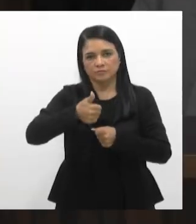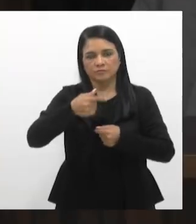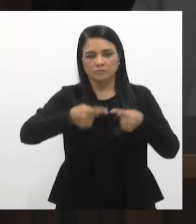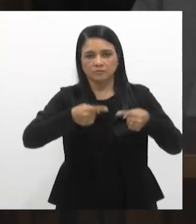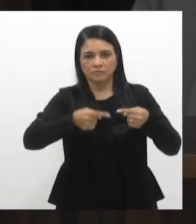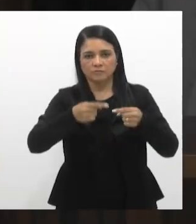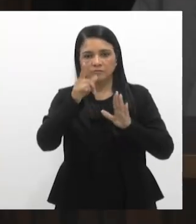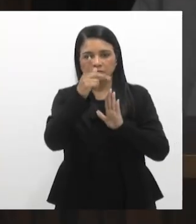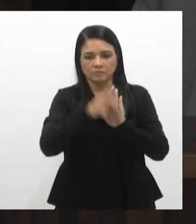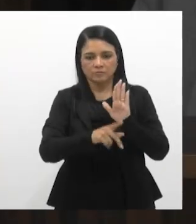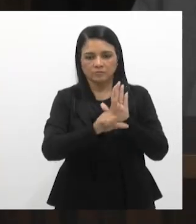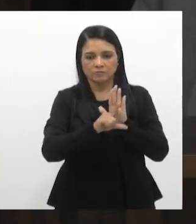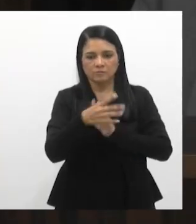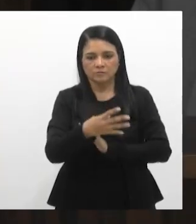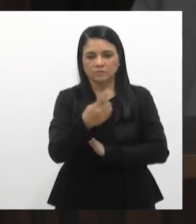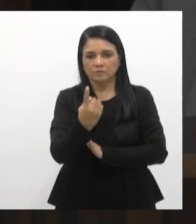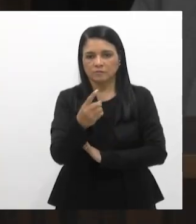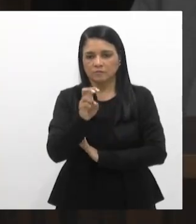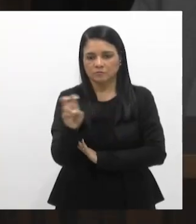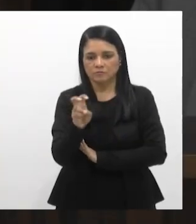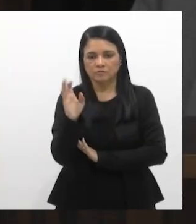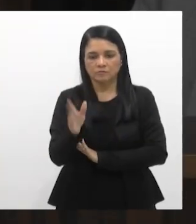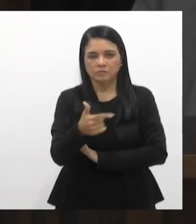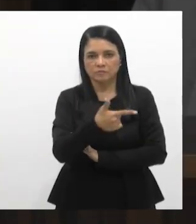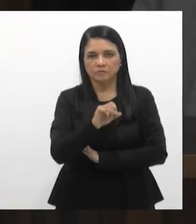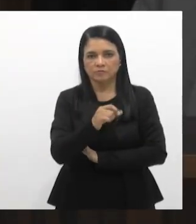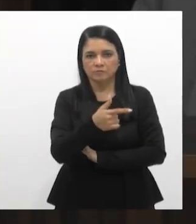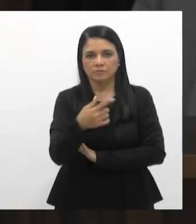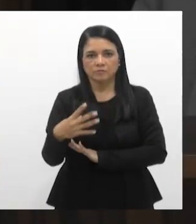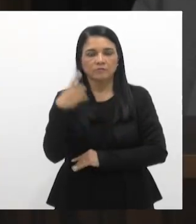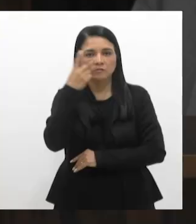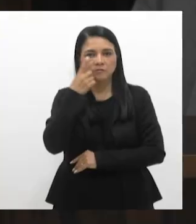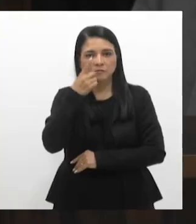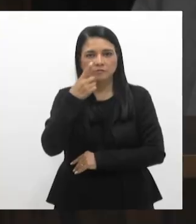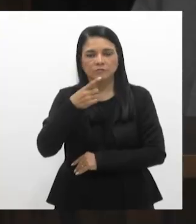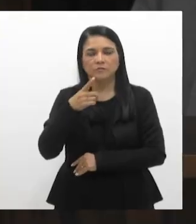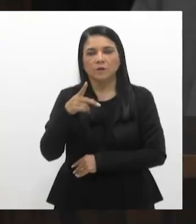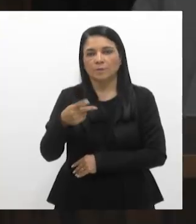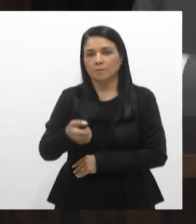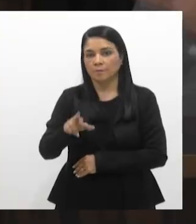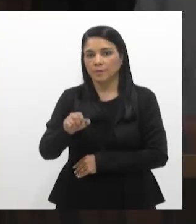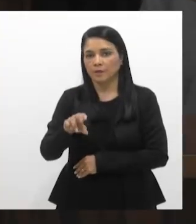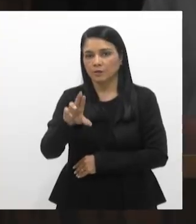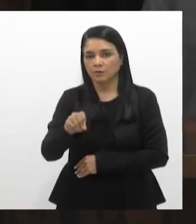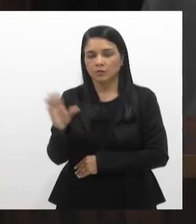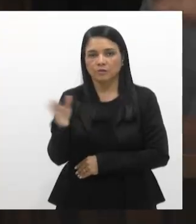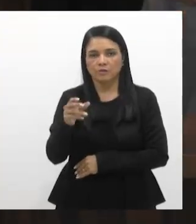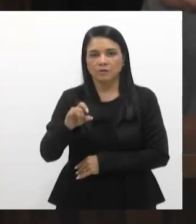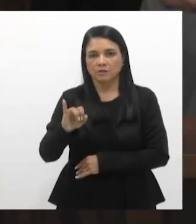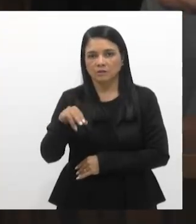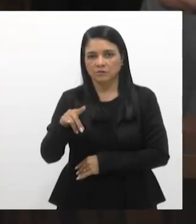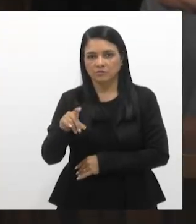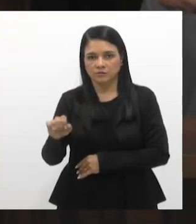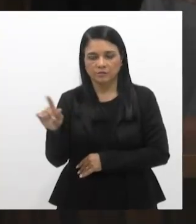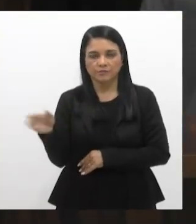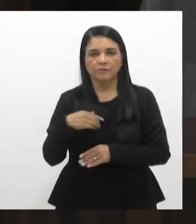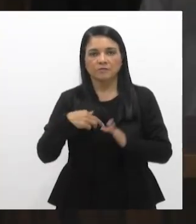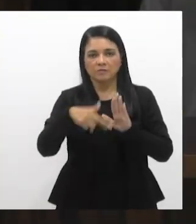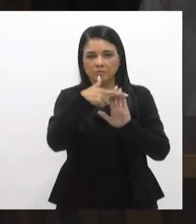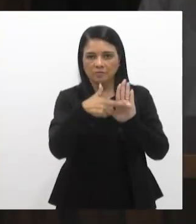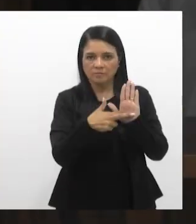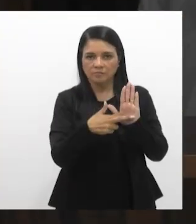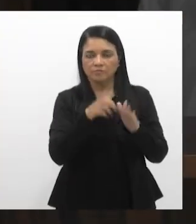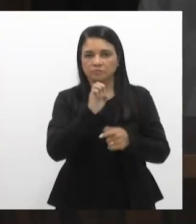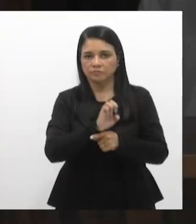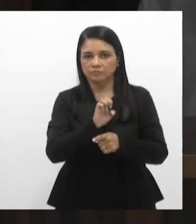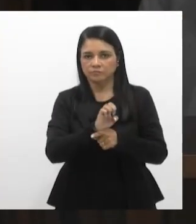Projeto de lei número 4.155 de 2024, de autoria dos deputados Dr. Pedro Ricardo e Índia Armelau, que dispõe sobre a regulamentação